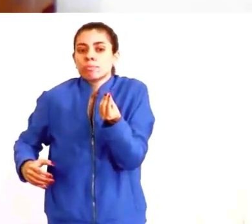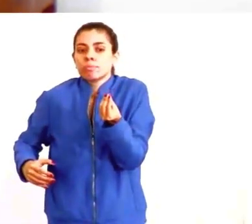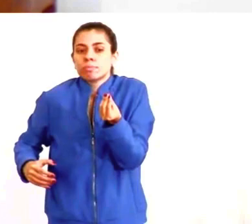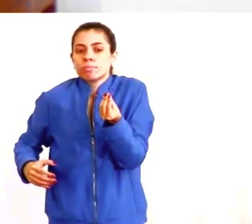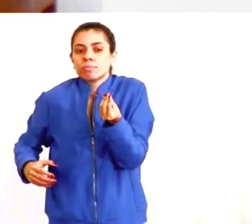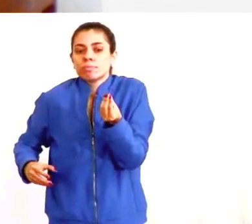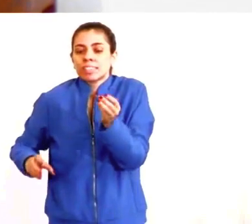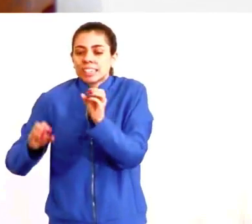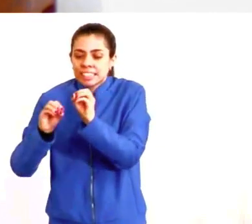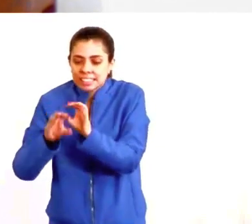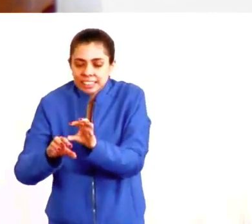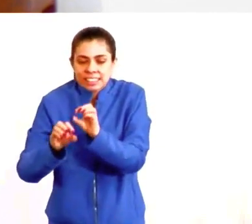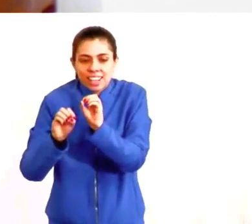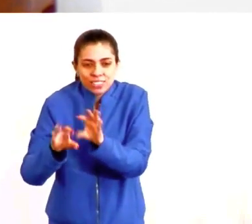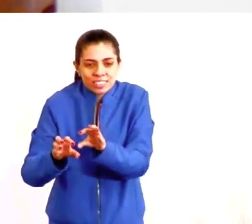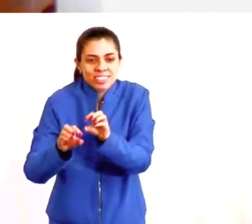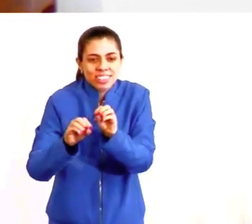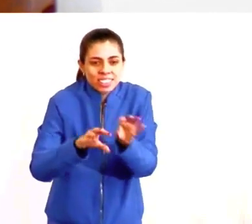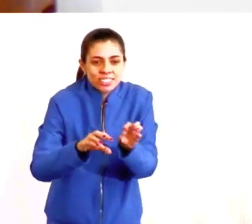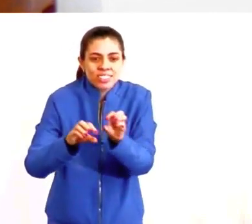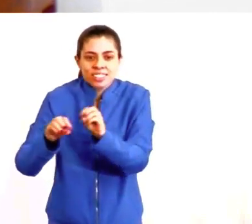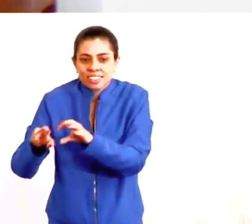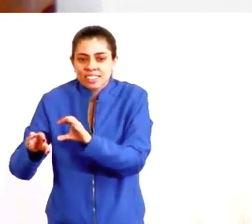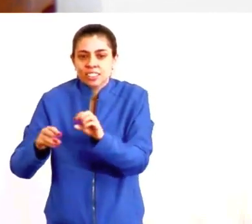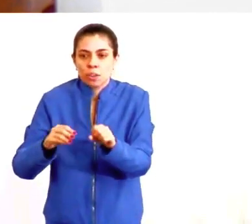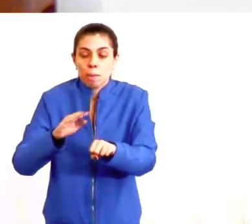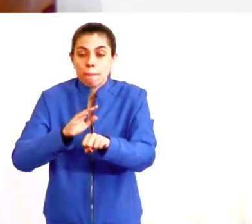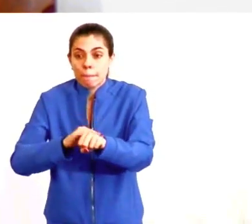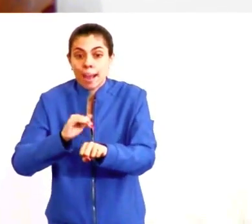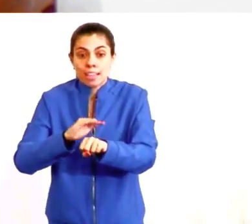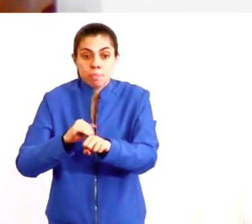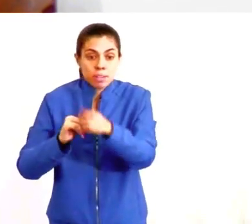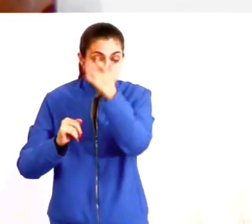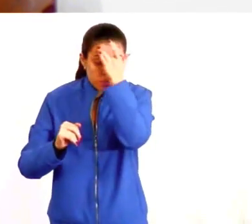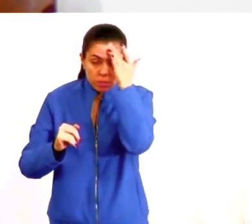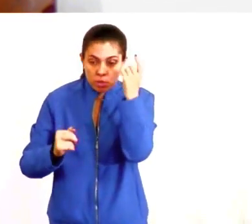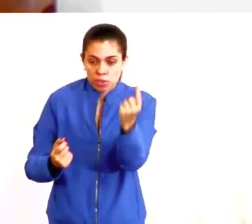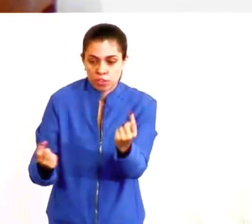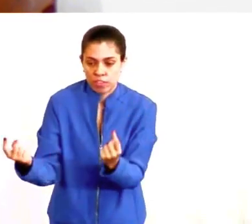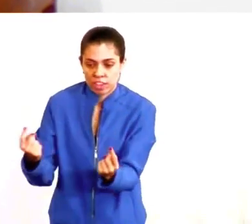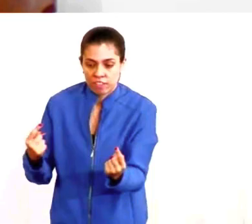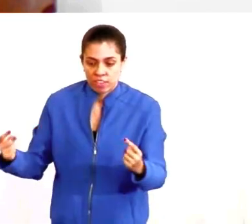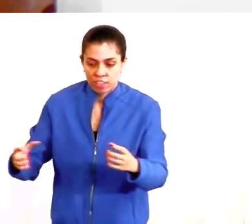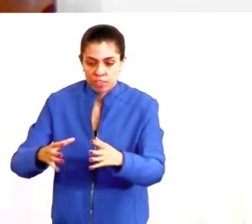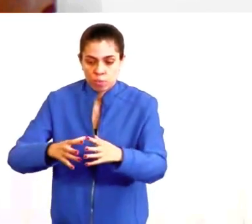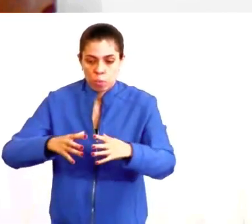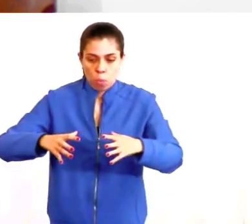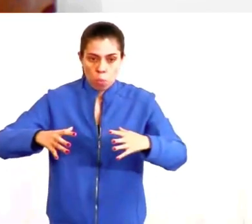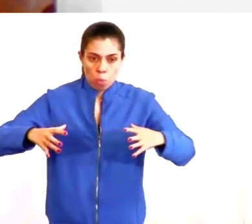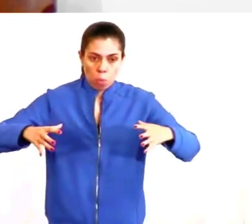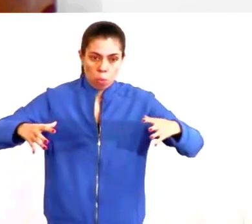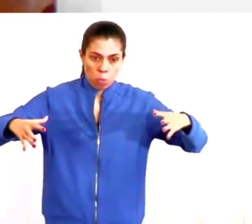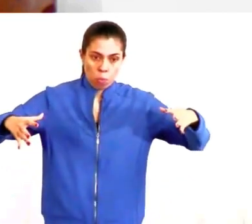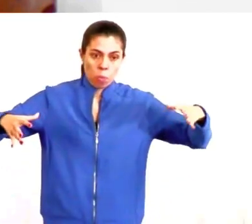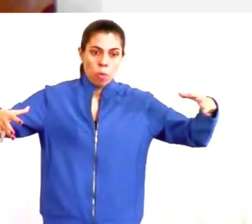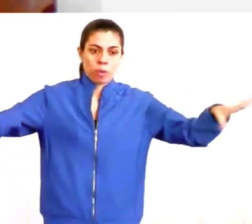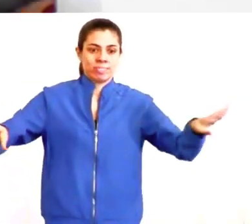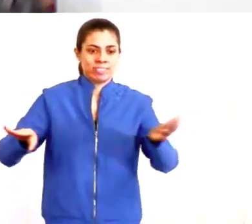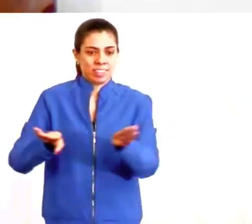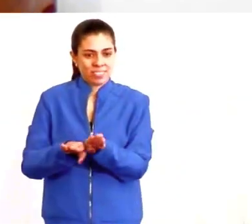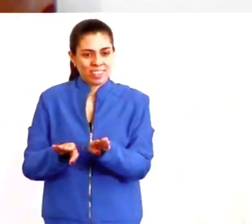Cristo é o Senhor, mas as pessoas ouvem e esquecem. A gente pode usar